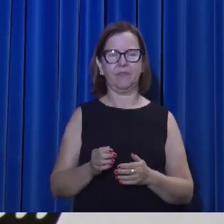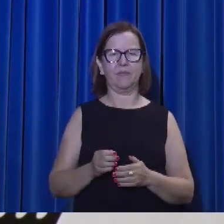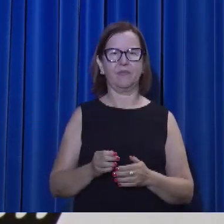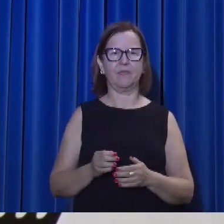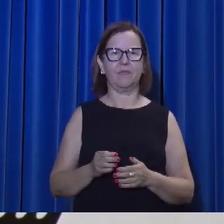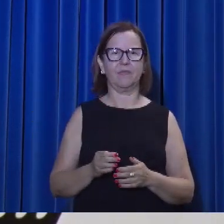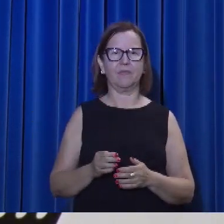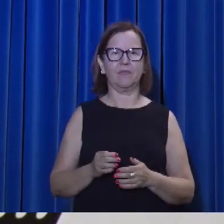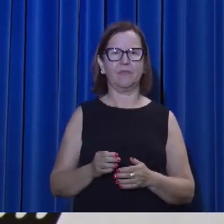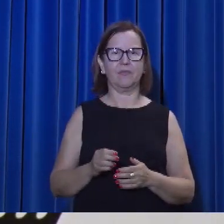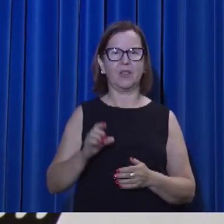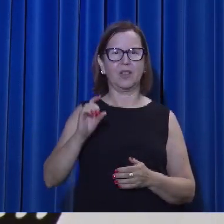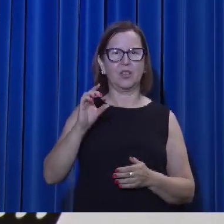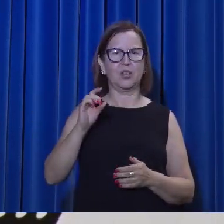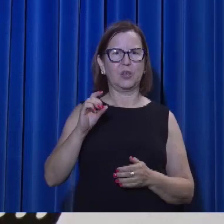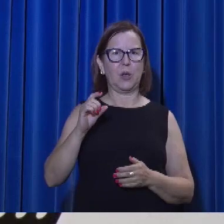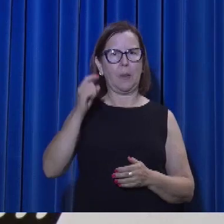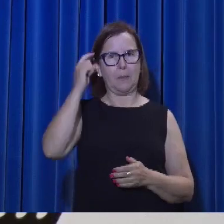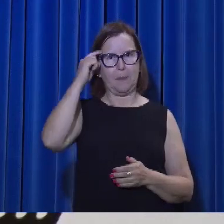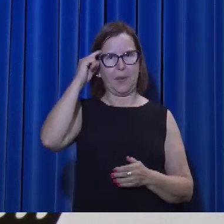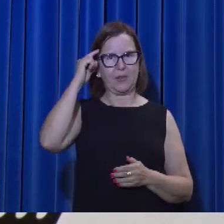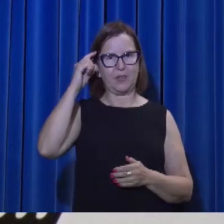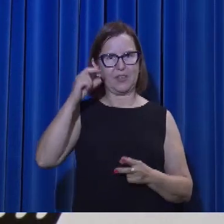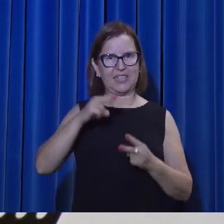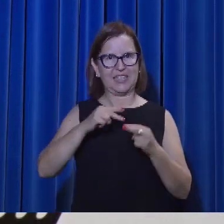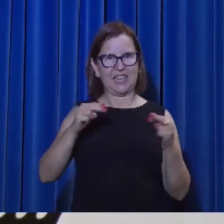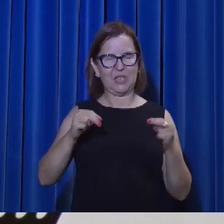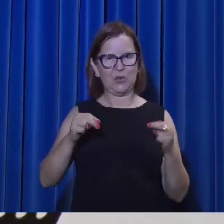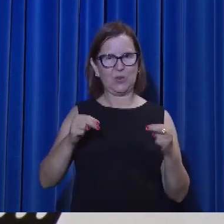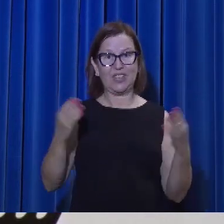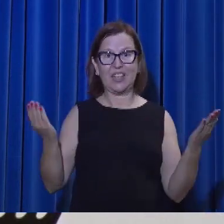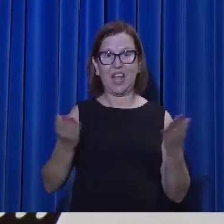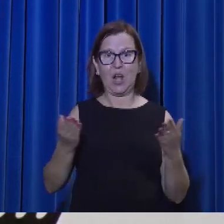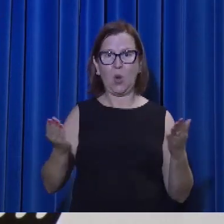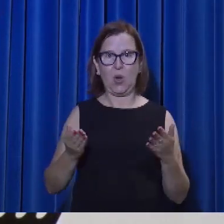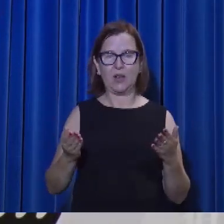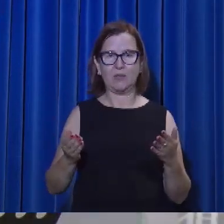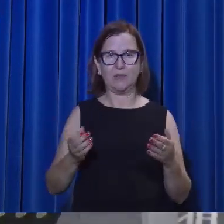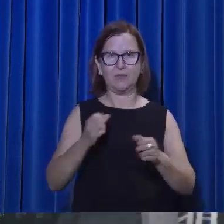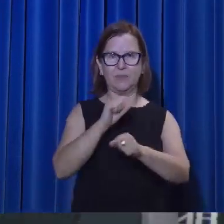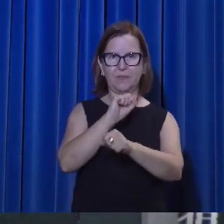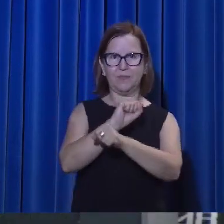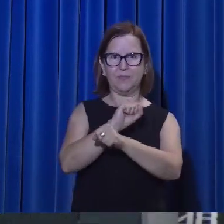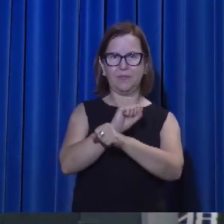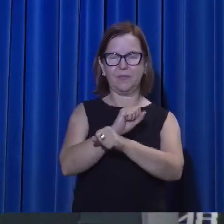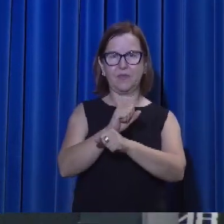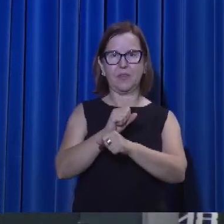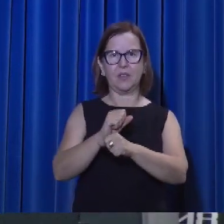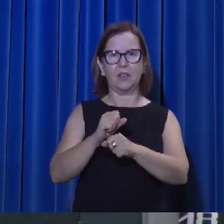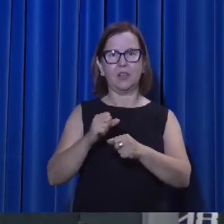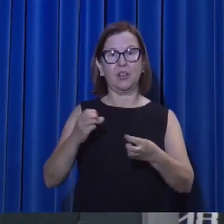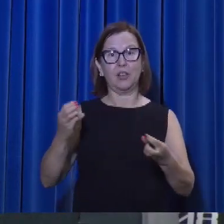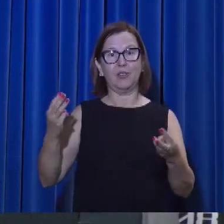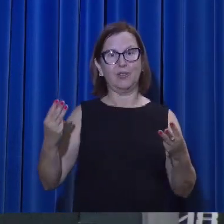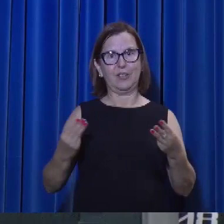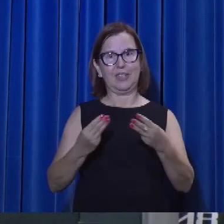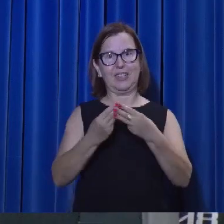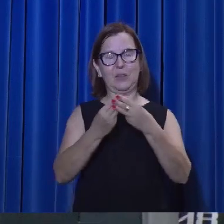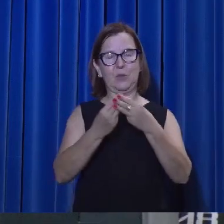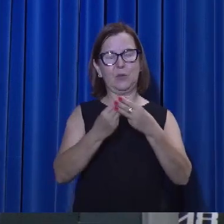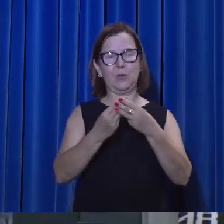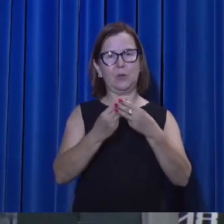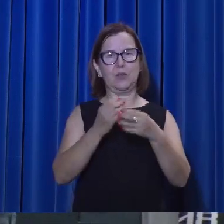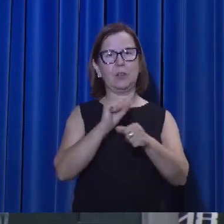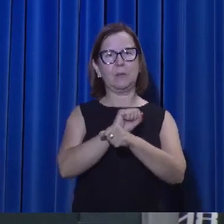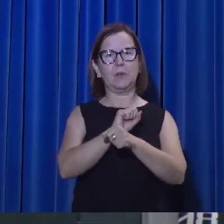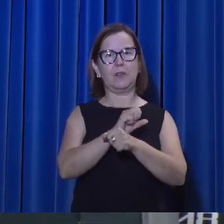somente no aqui. A expectativa dos judeus era um Messias que